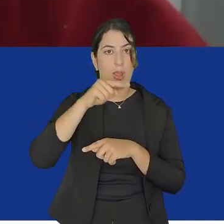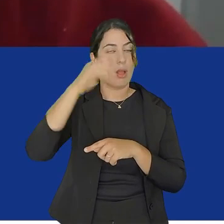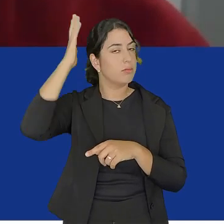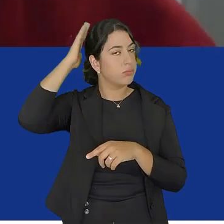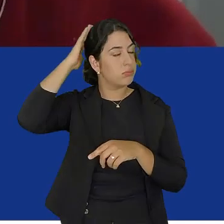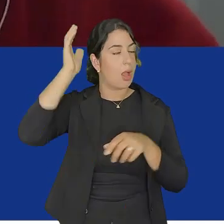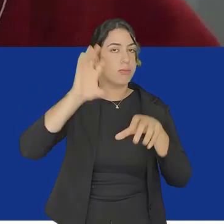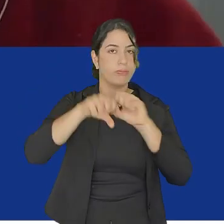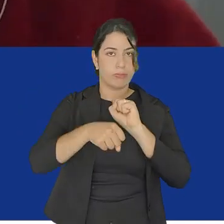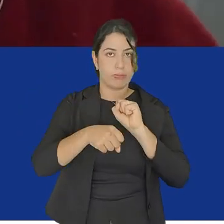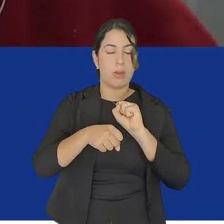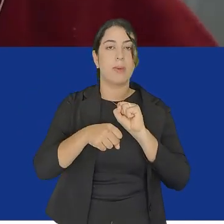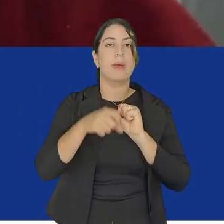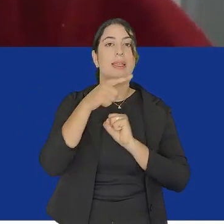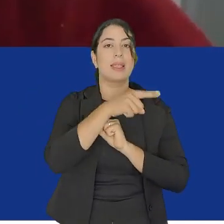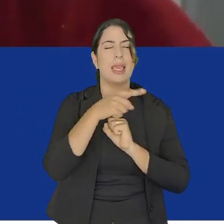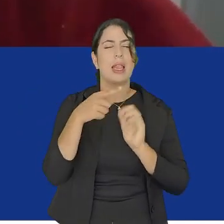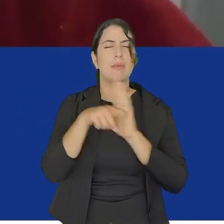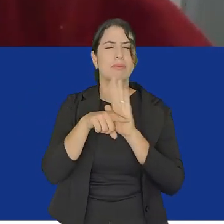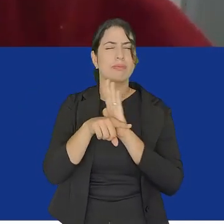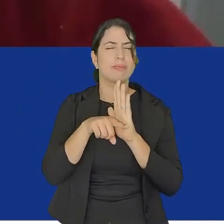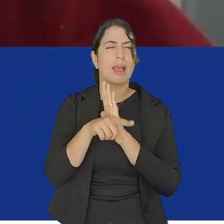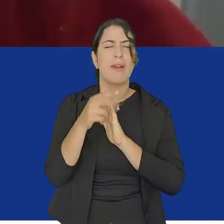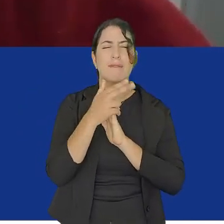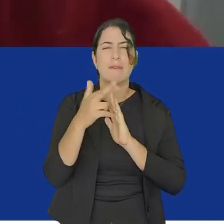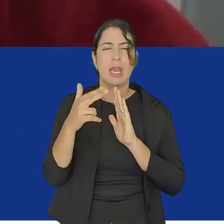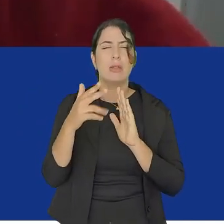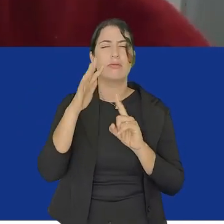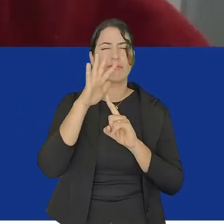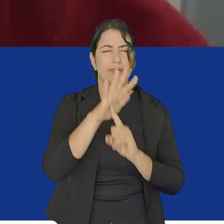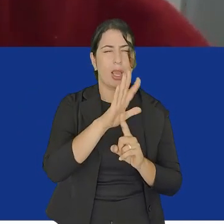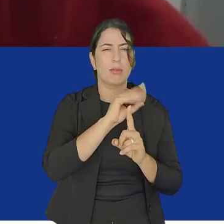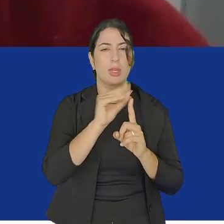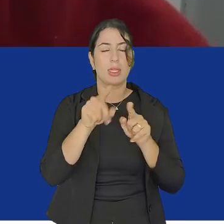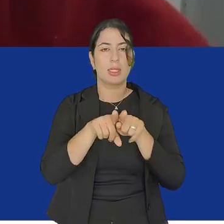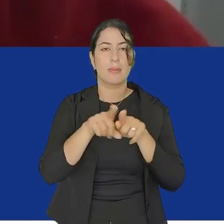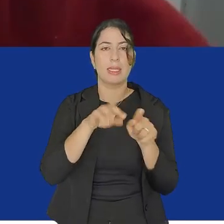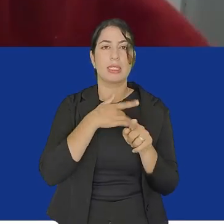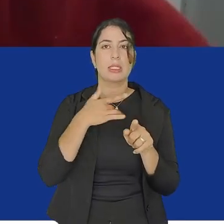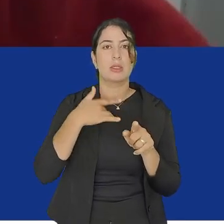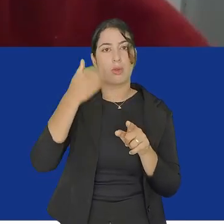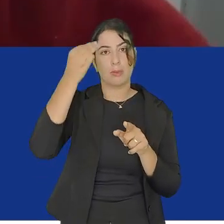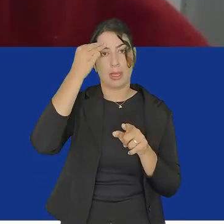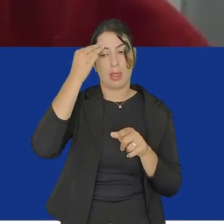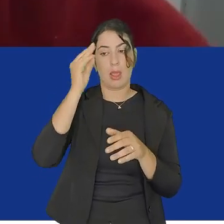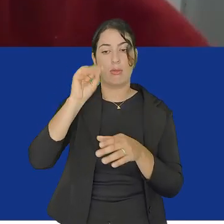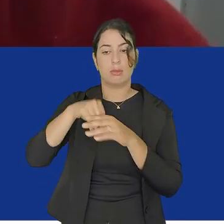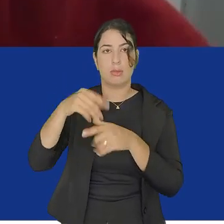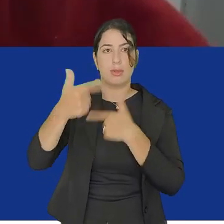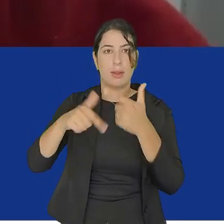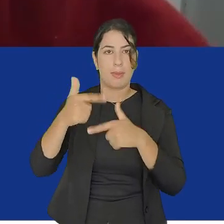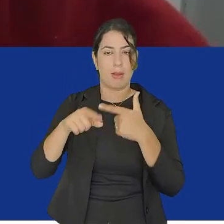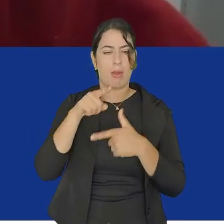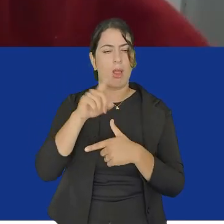11 livros. A Liz é pioneira nas pesquisas e intervenções em assédio e em saúde mental no trabalho, ministra palestra